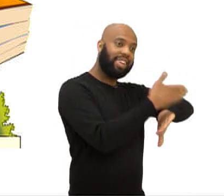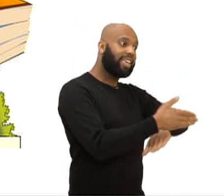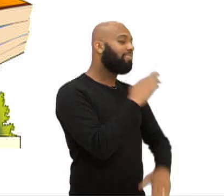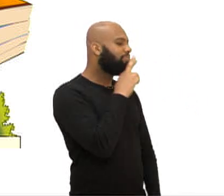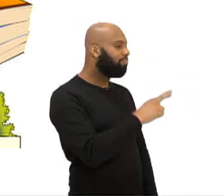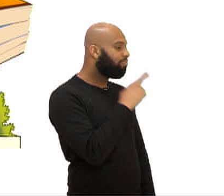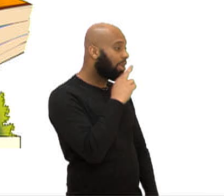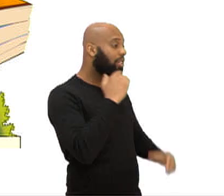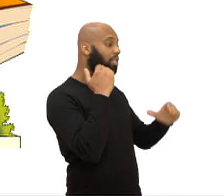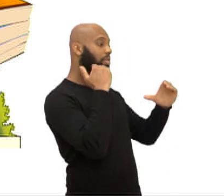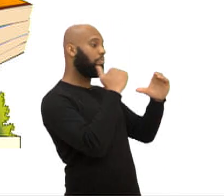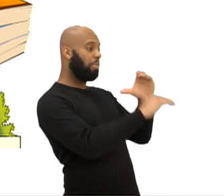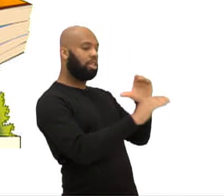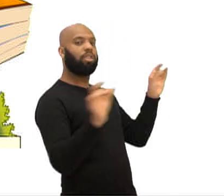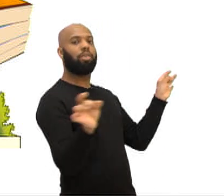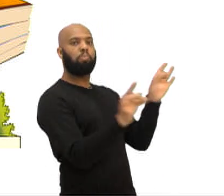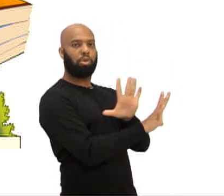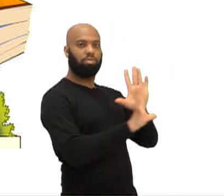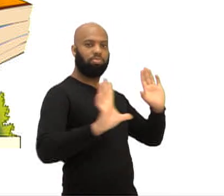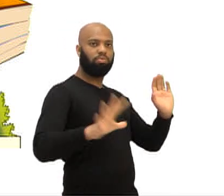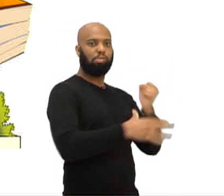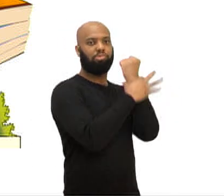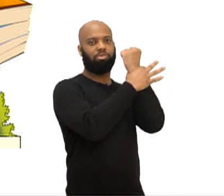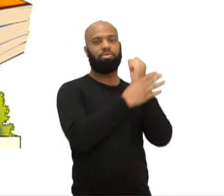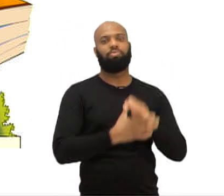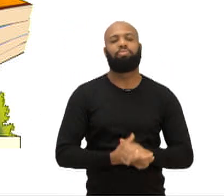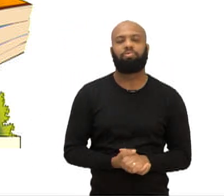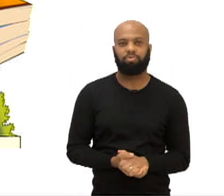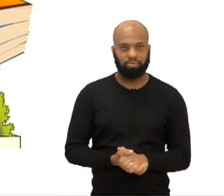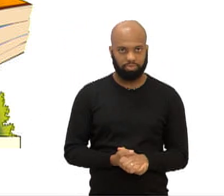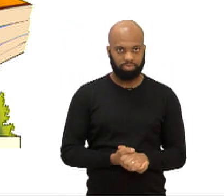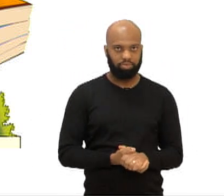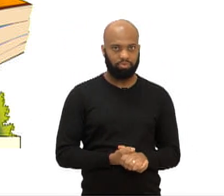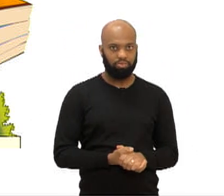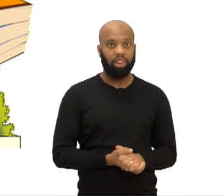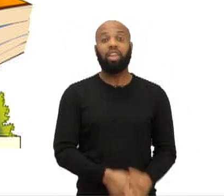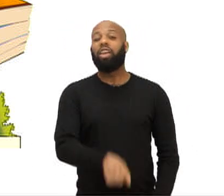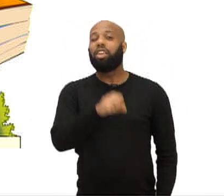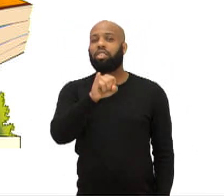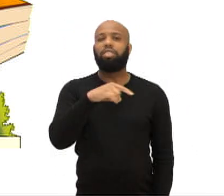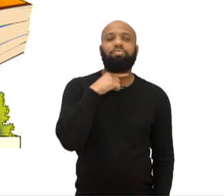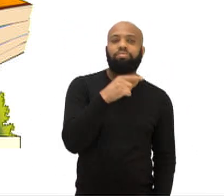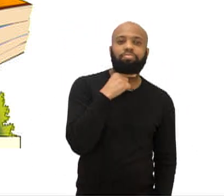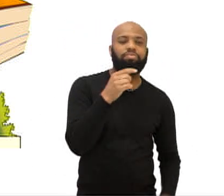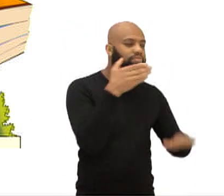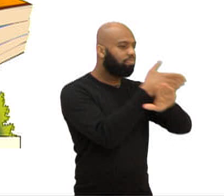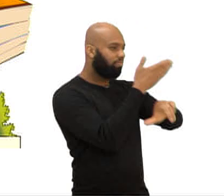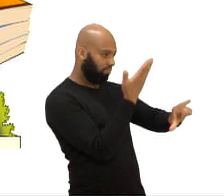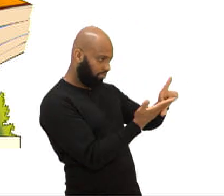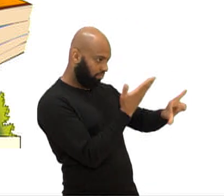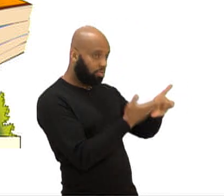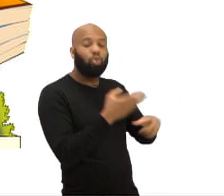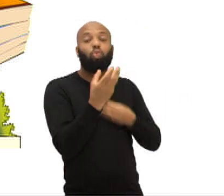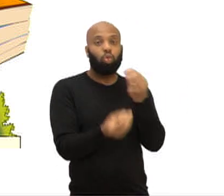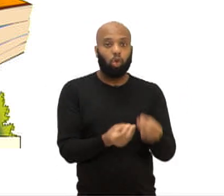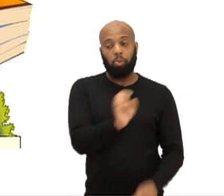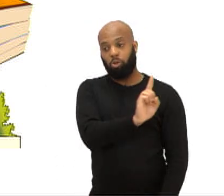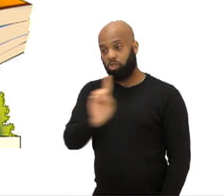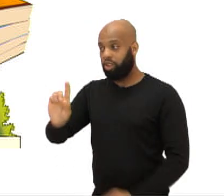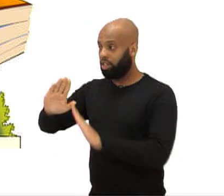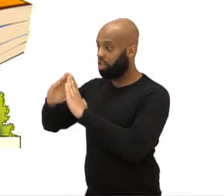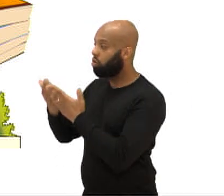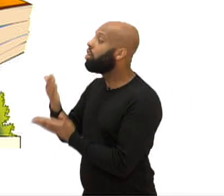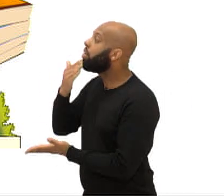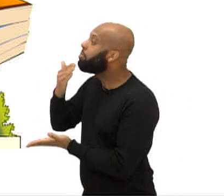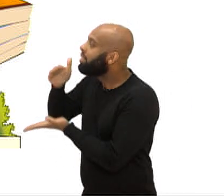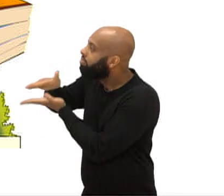desta aula está lá no Google Classroom. O segundo lembrete é, se você não tem acesso à internet, você precisa realizar